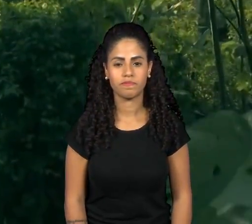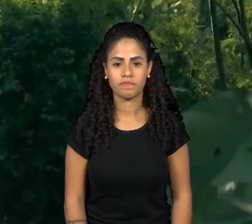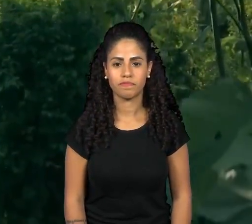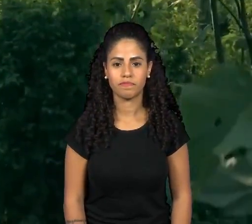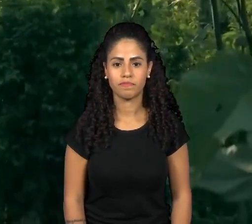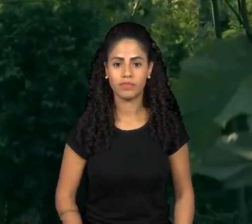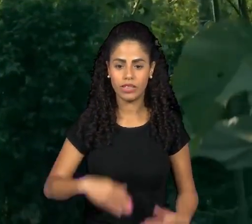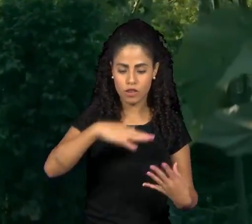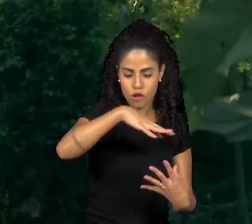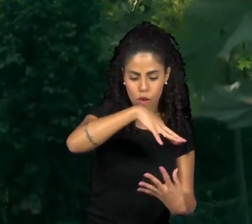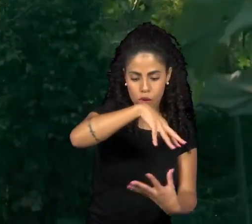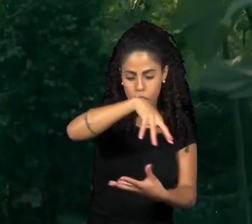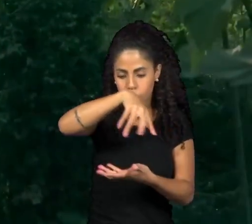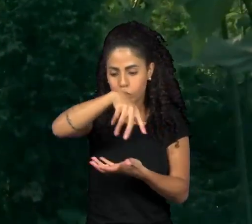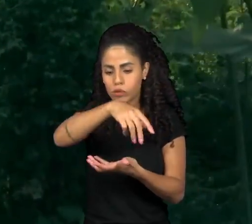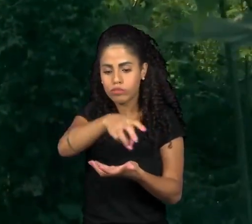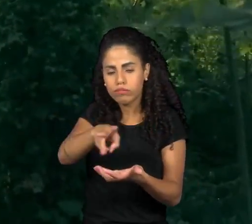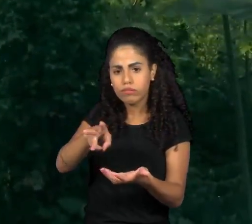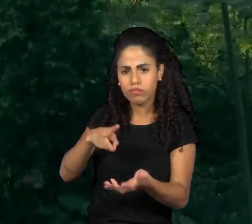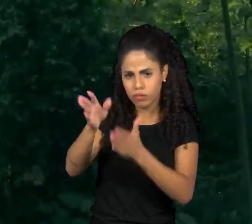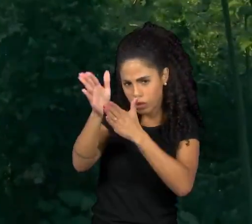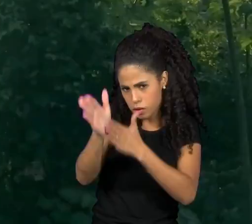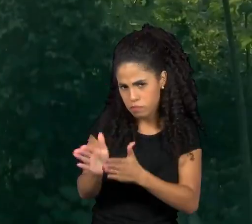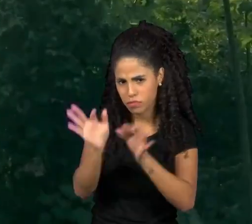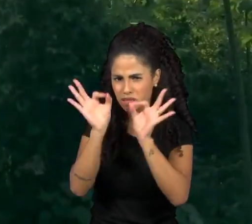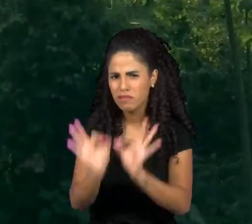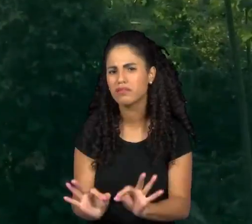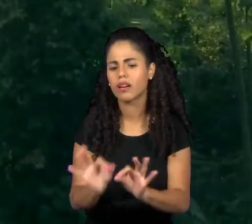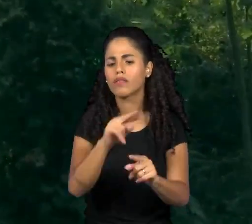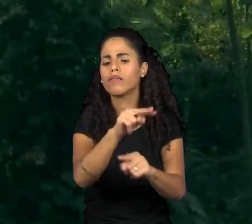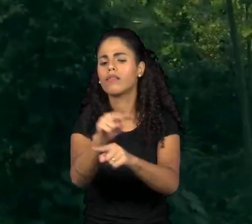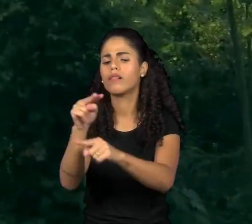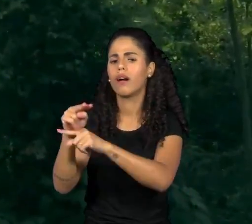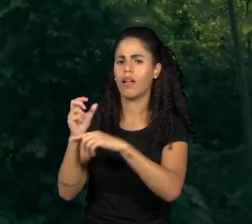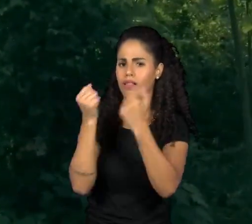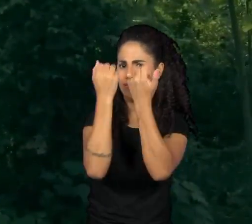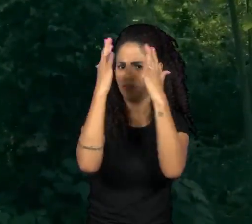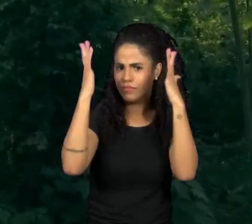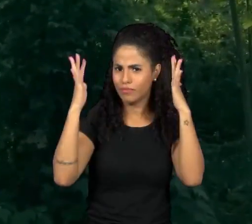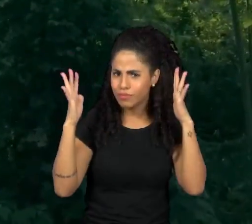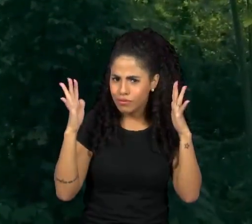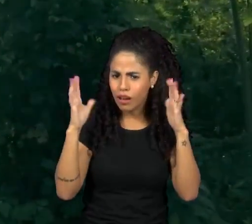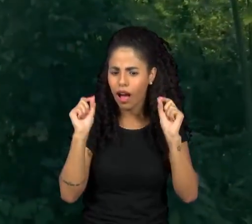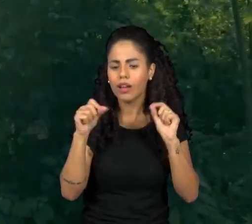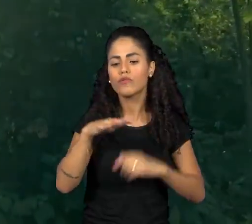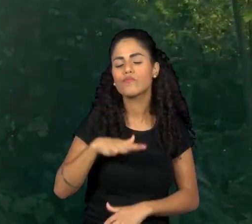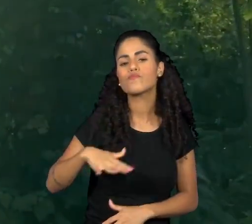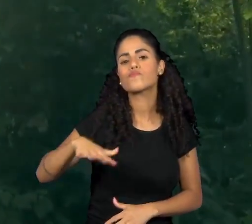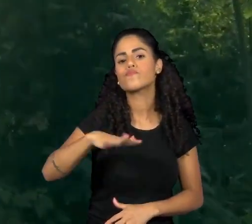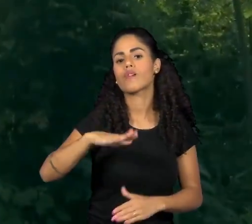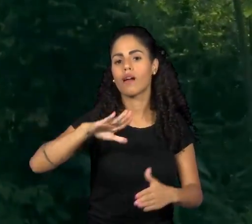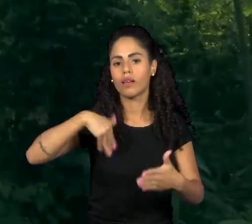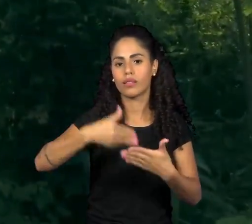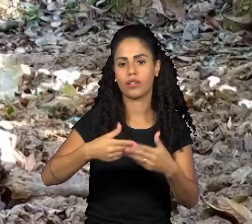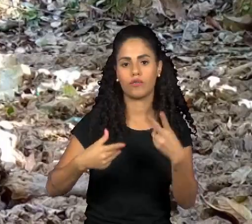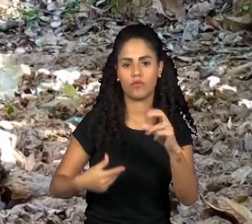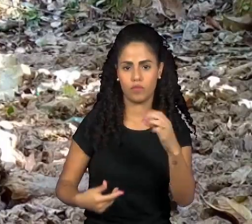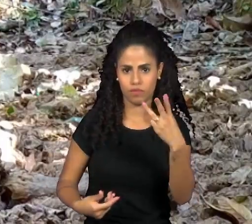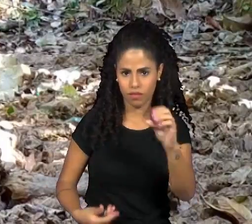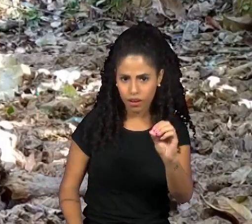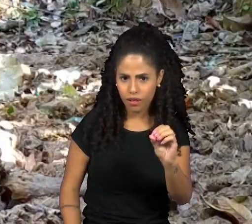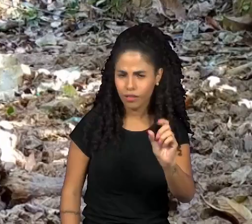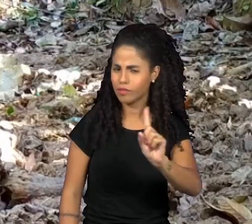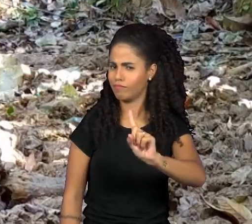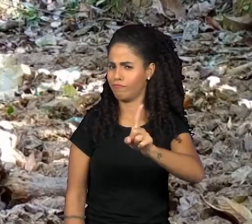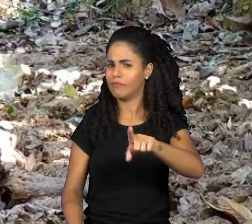O mundo não está no caminho certo para proteger e restaurar as florestas tropicais até 2030. E